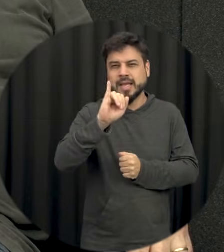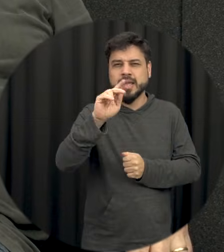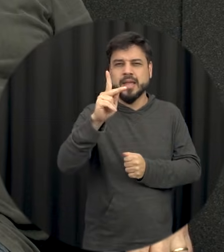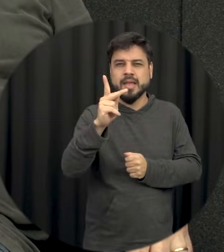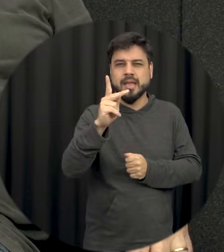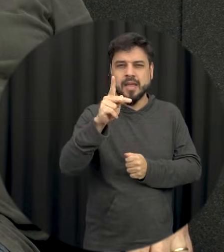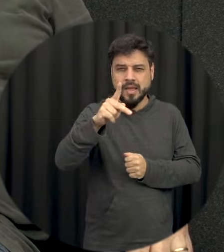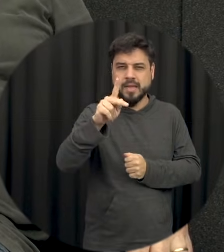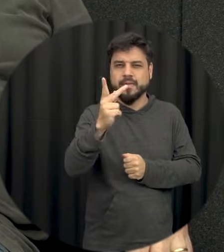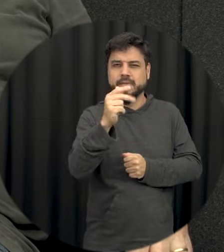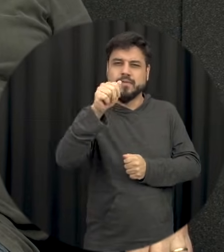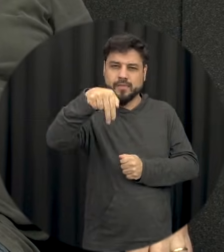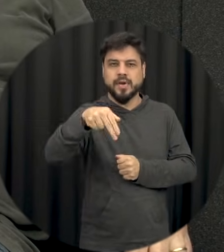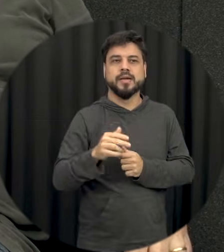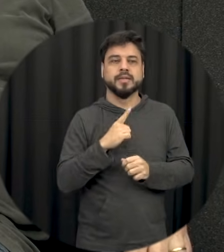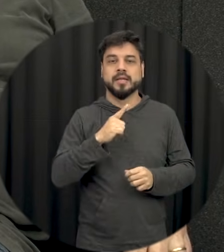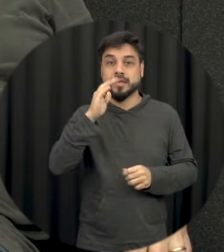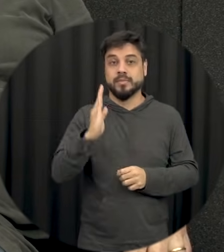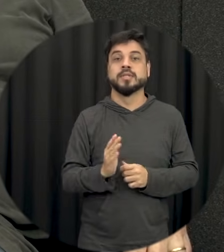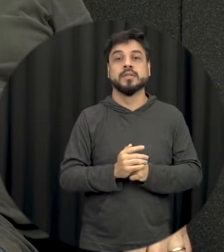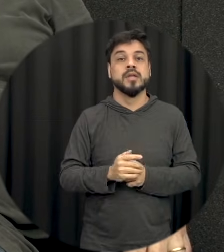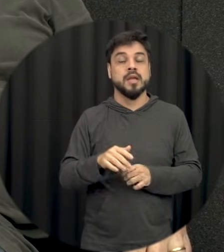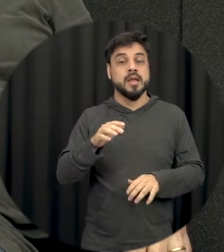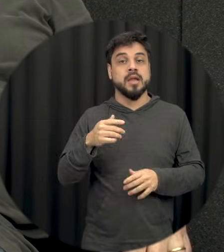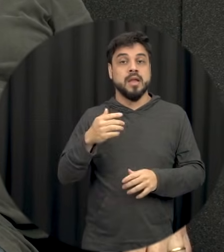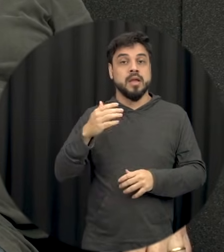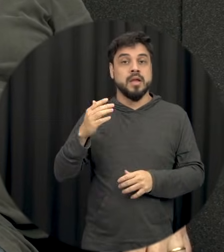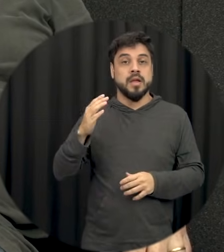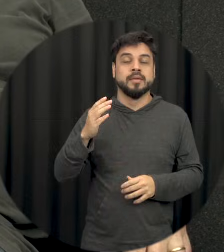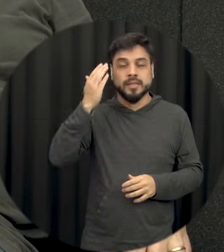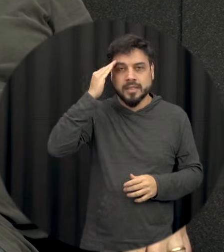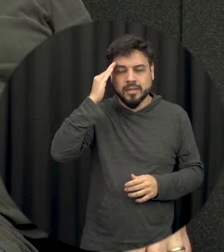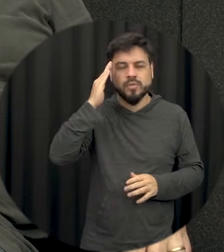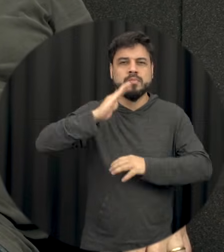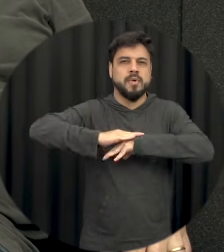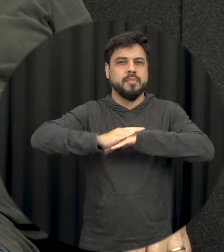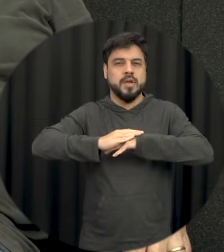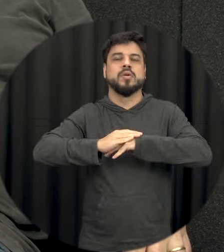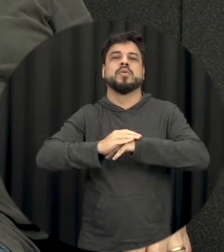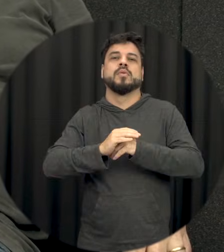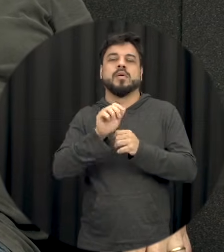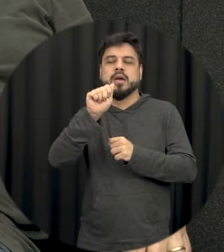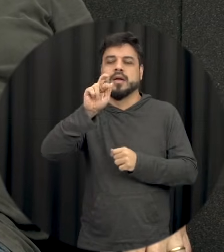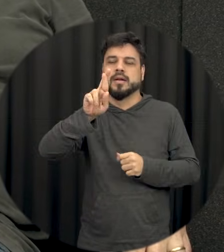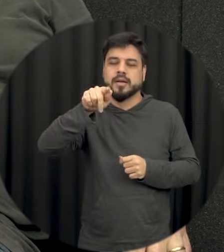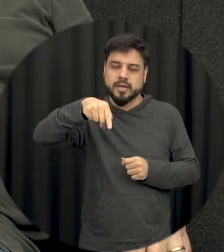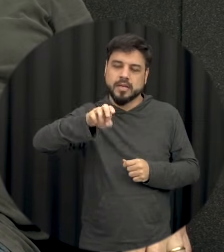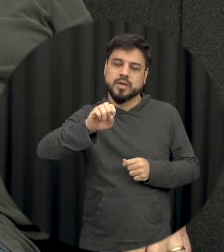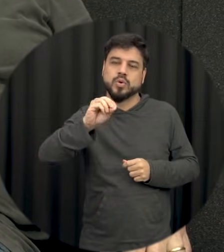compreensão do papel que desempenha a arqueologia social latino-americana aqui na UNILA também é uma coisa que eu tenho me interessado